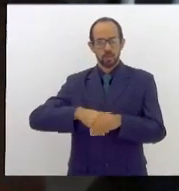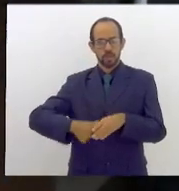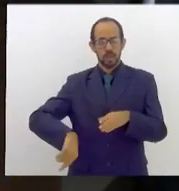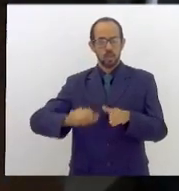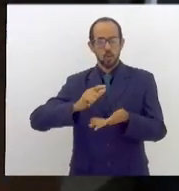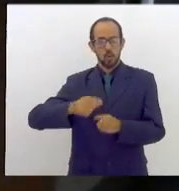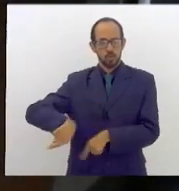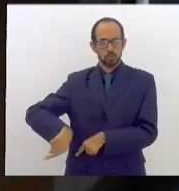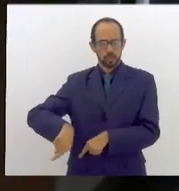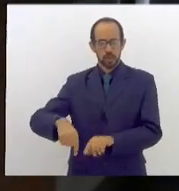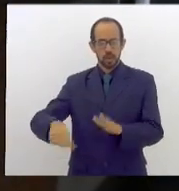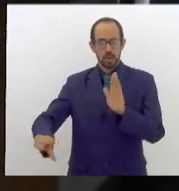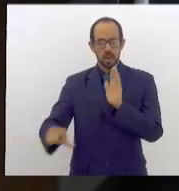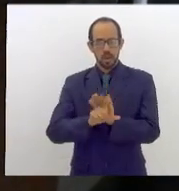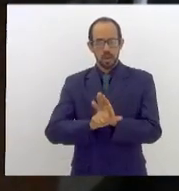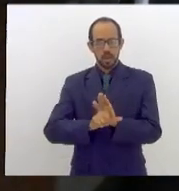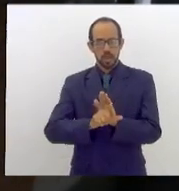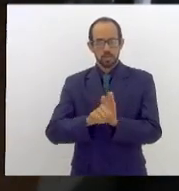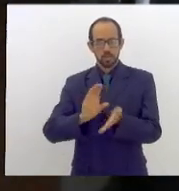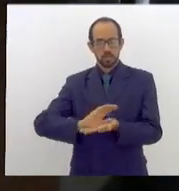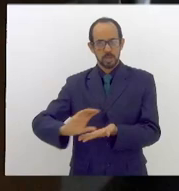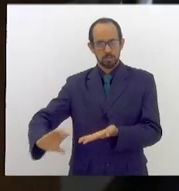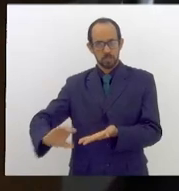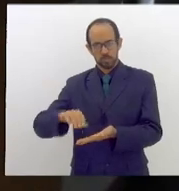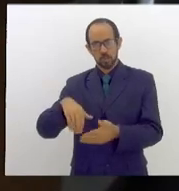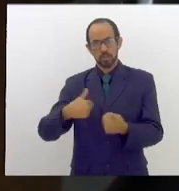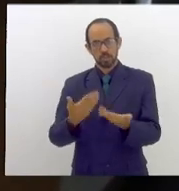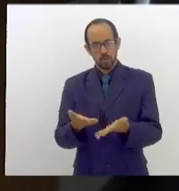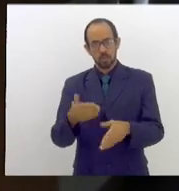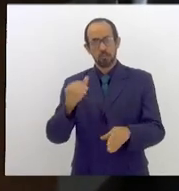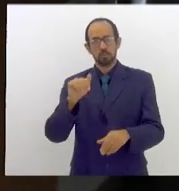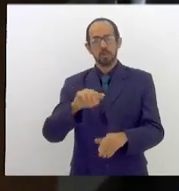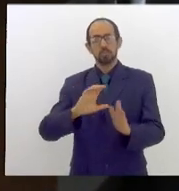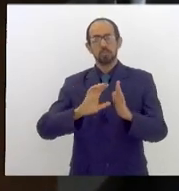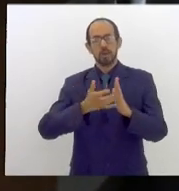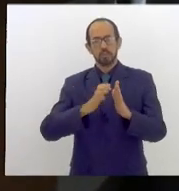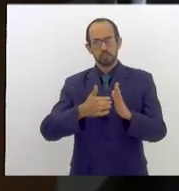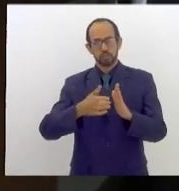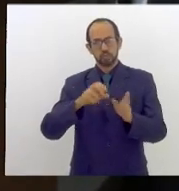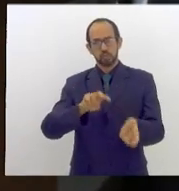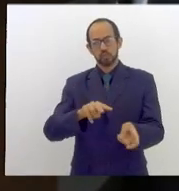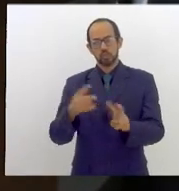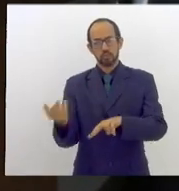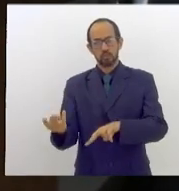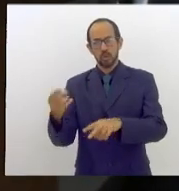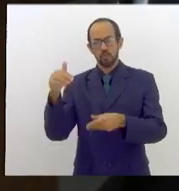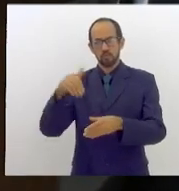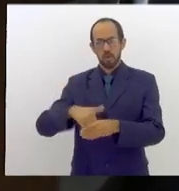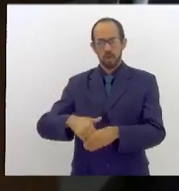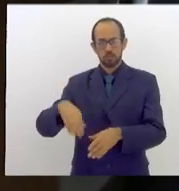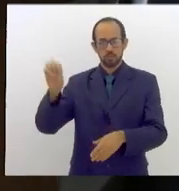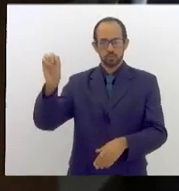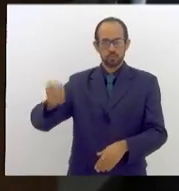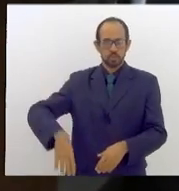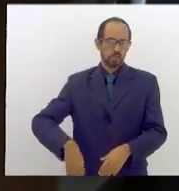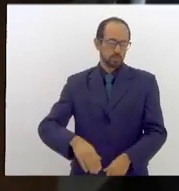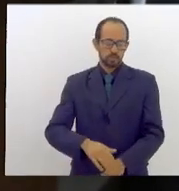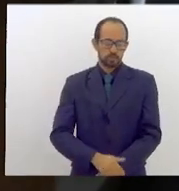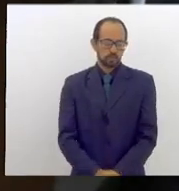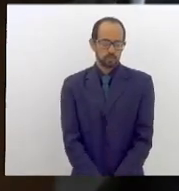orçamentárias então pela bancada do PSD Estou encaminhando o voto sim